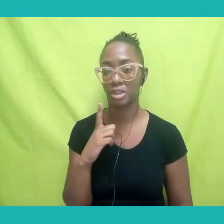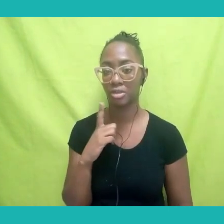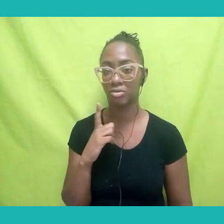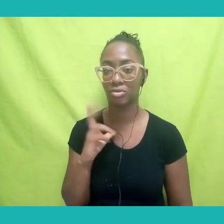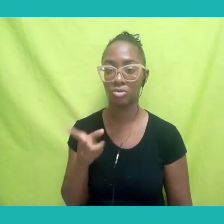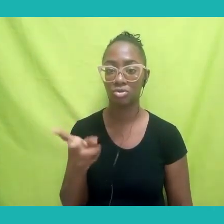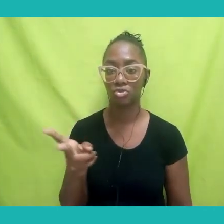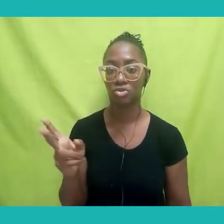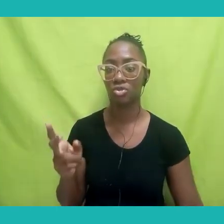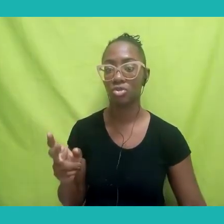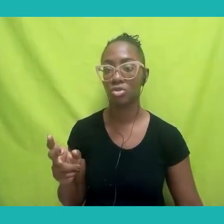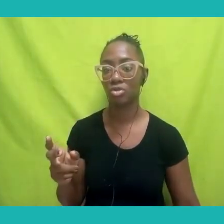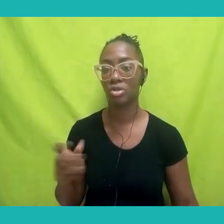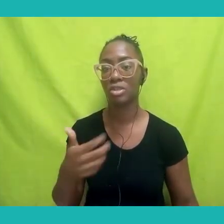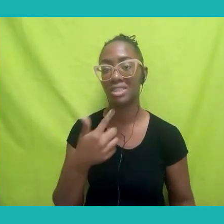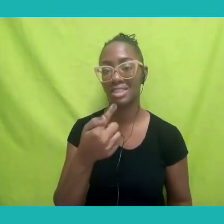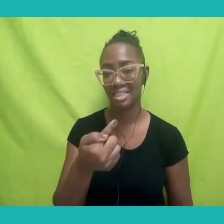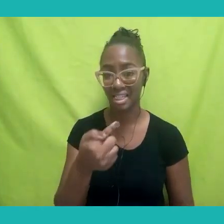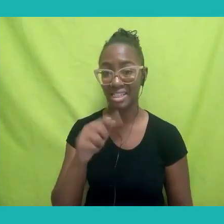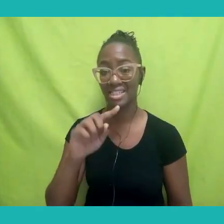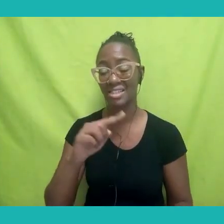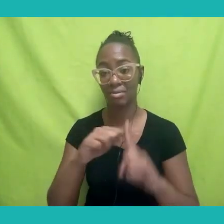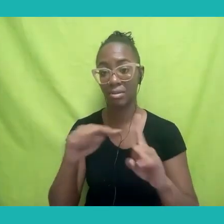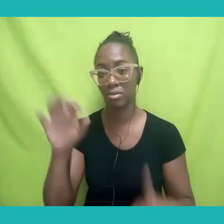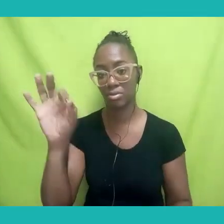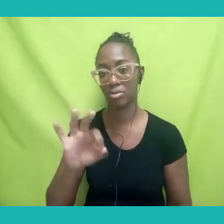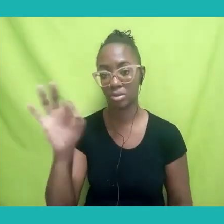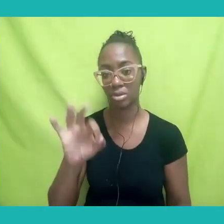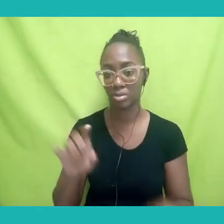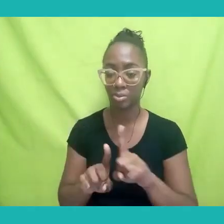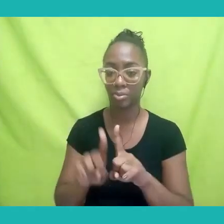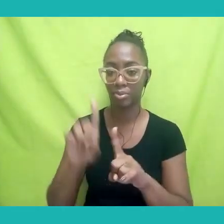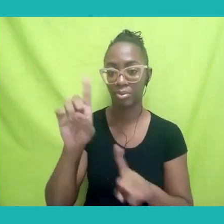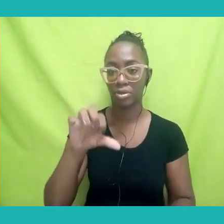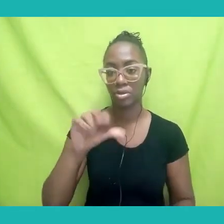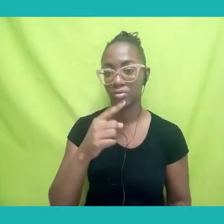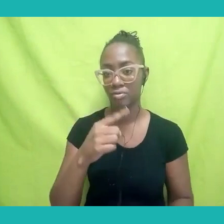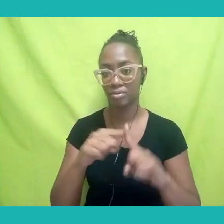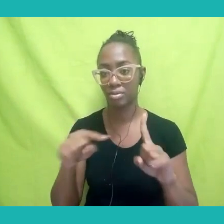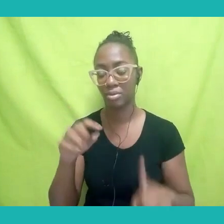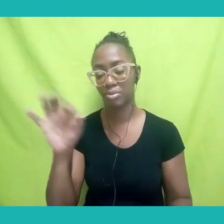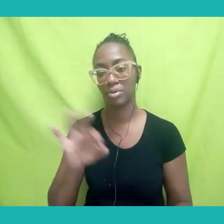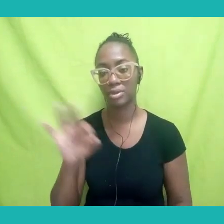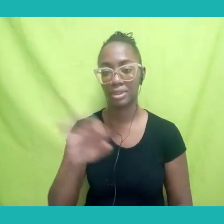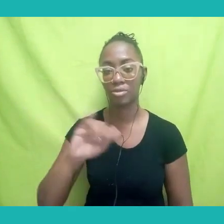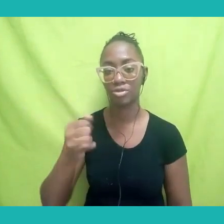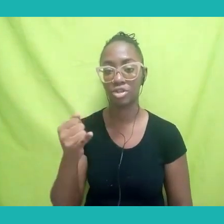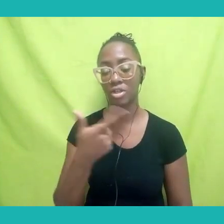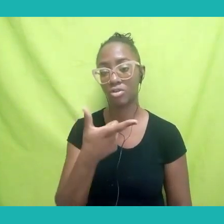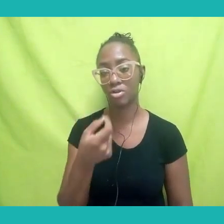alíquota ordinária de 7,5%, com a previsão de aumento para 9,5% para janeiro de 2020